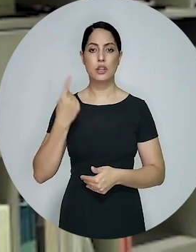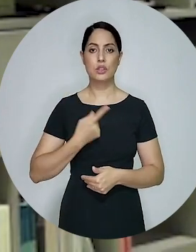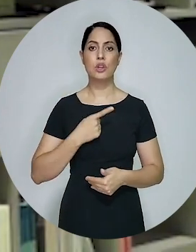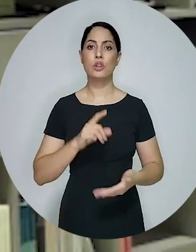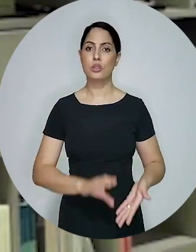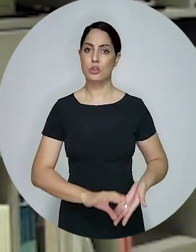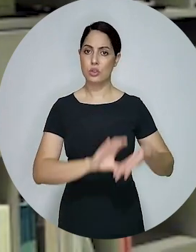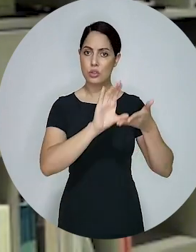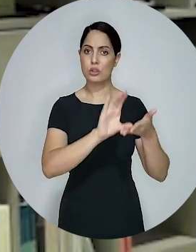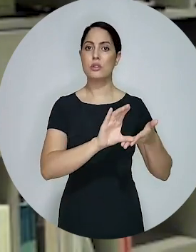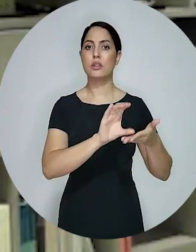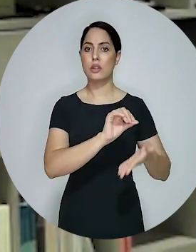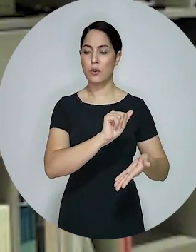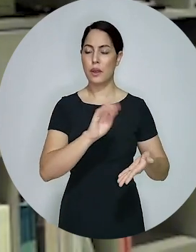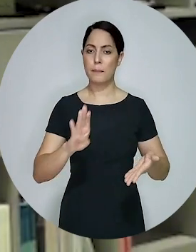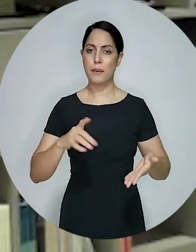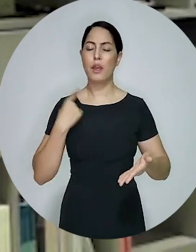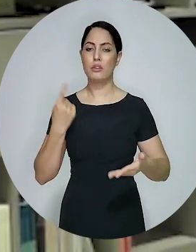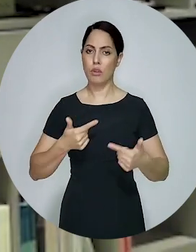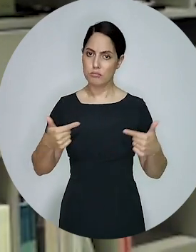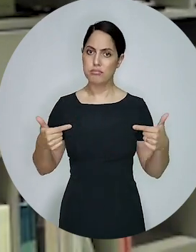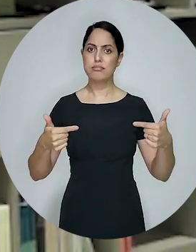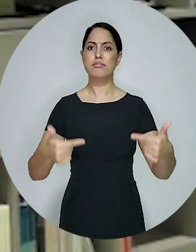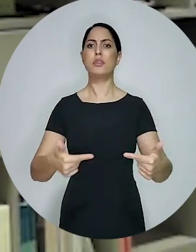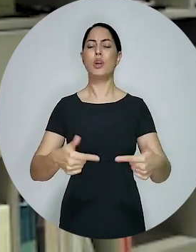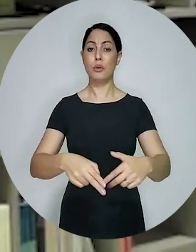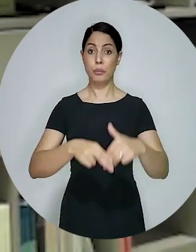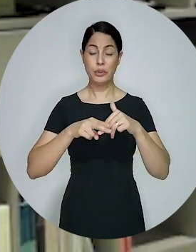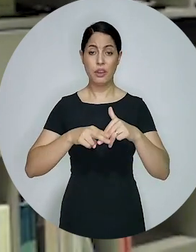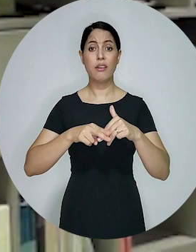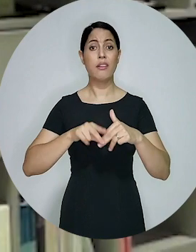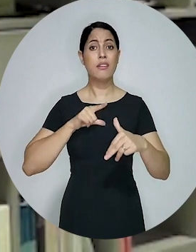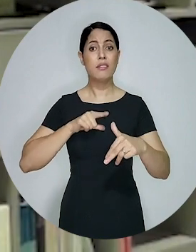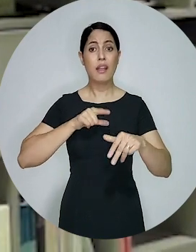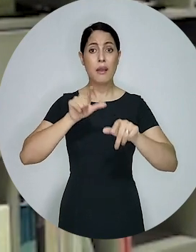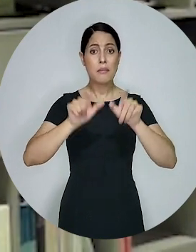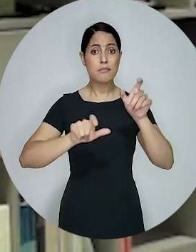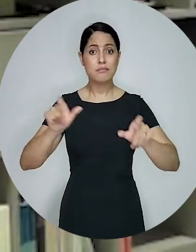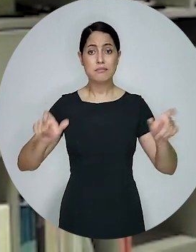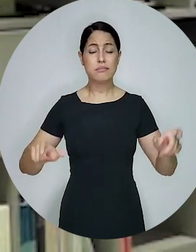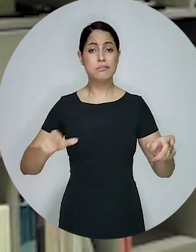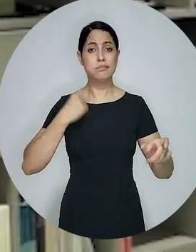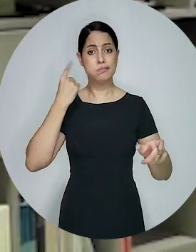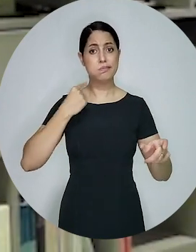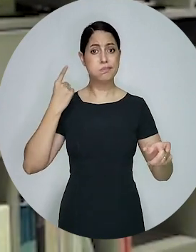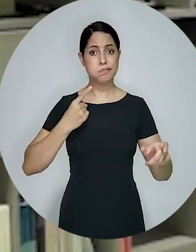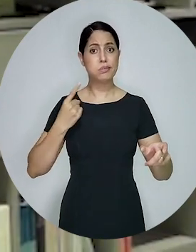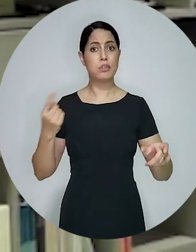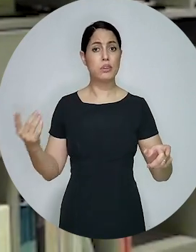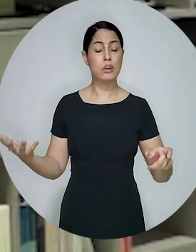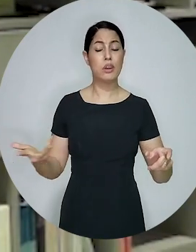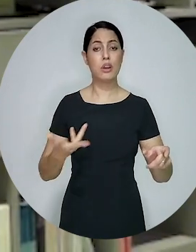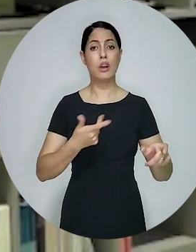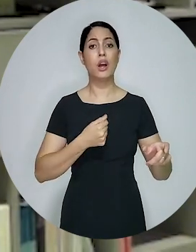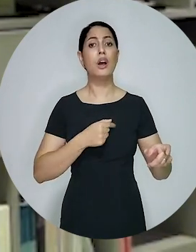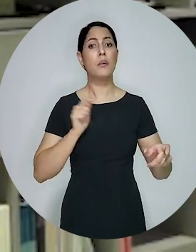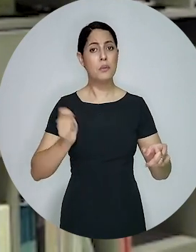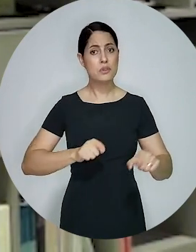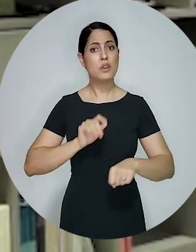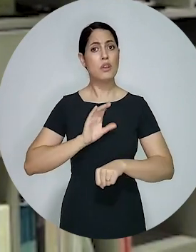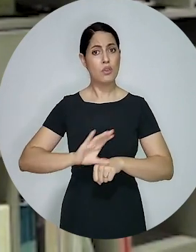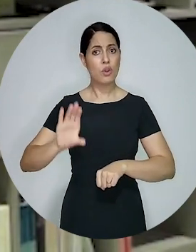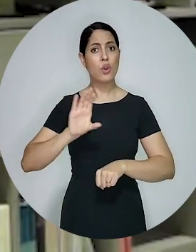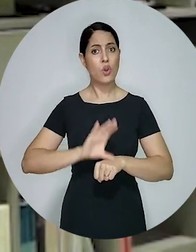sua missão e oferecer, sobretudo para aqueles advogados mais atingidos, uma oportunidade de qualificação,